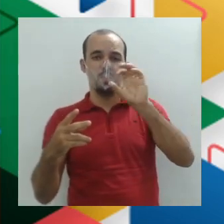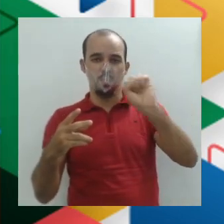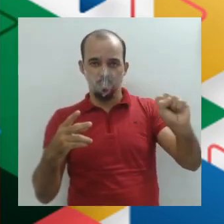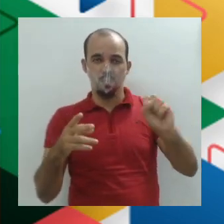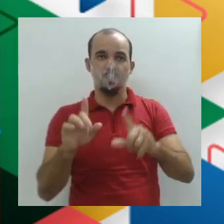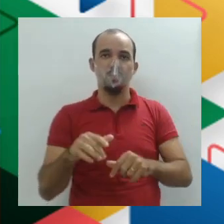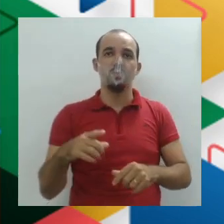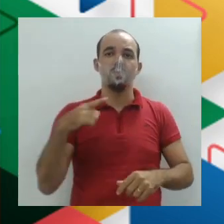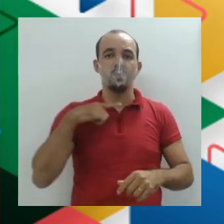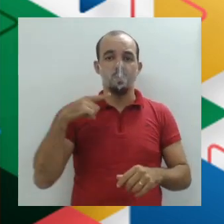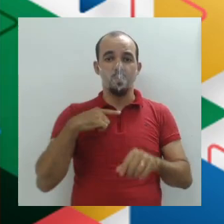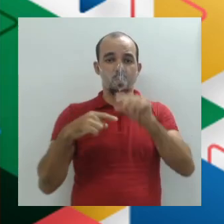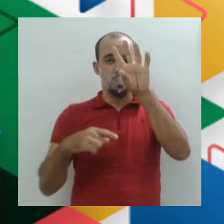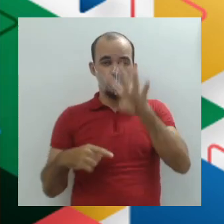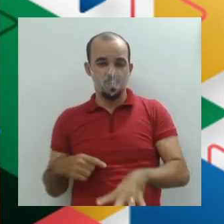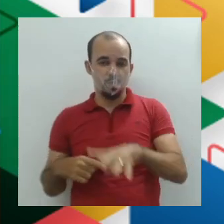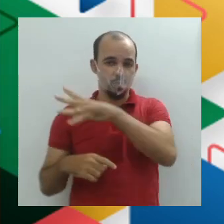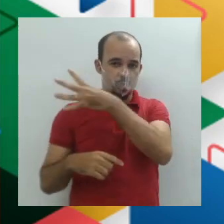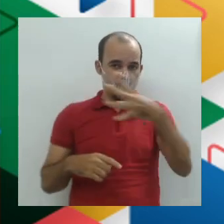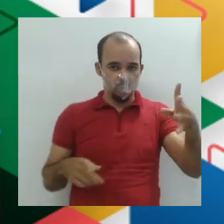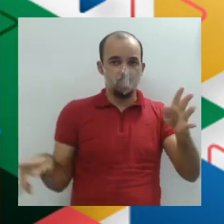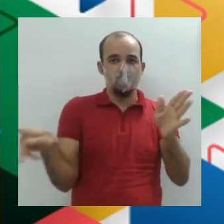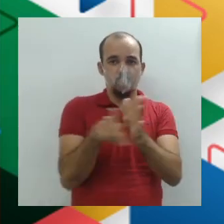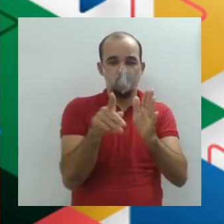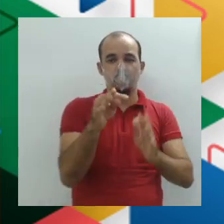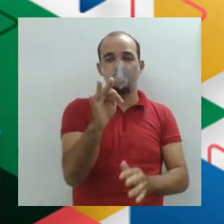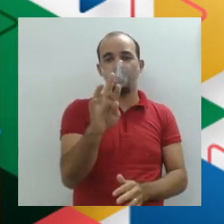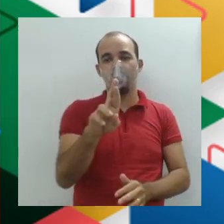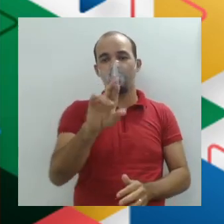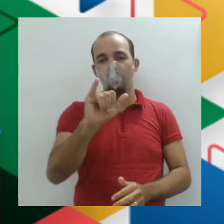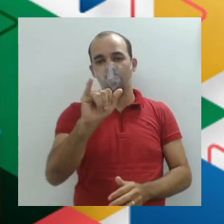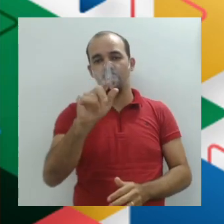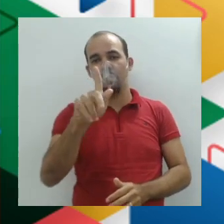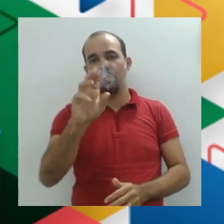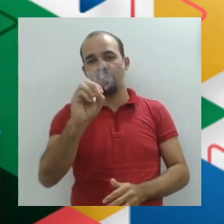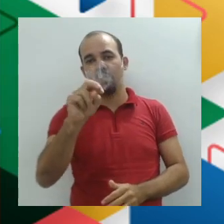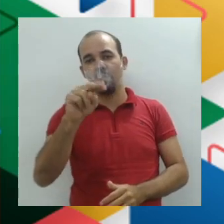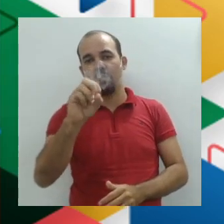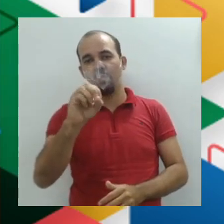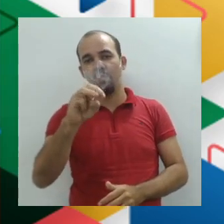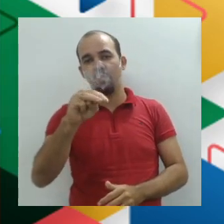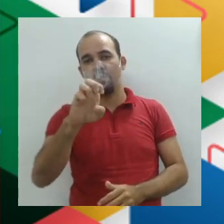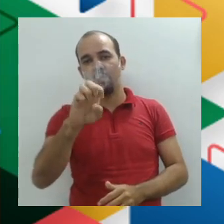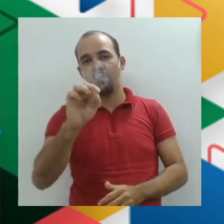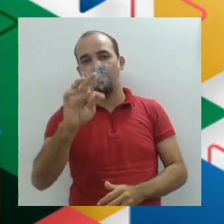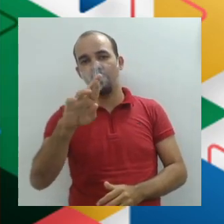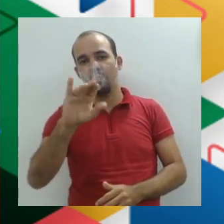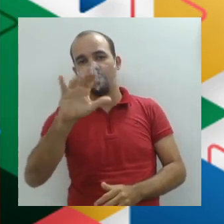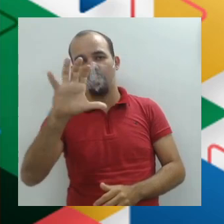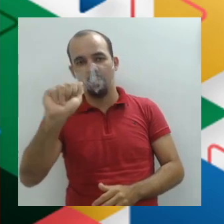esses valores com ângulos até 90 graus, beleza? Olha aqui como ficaria essa tabela. Essa tabela serve